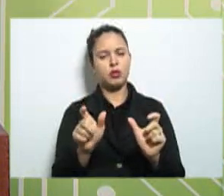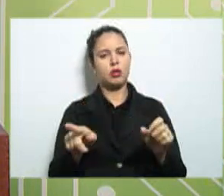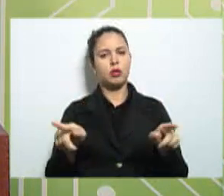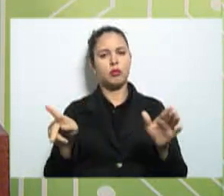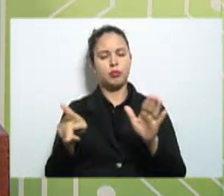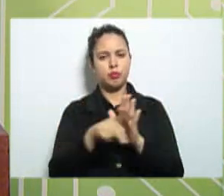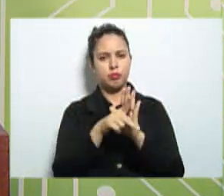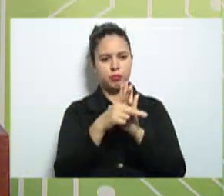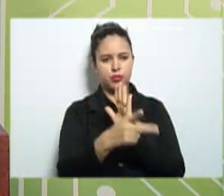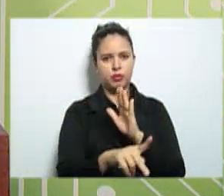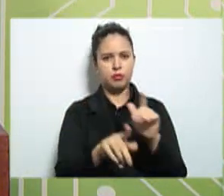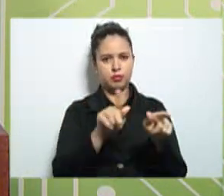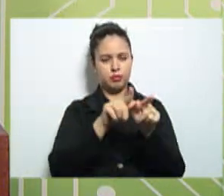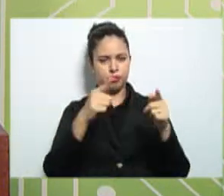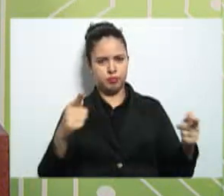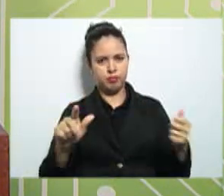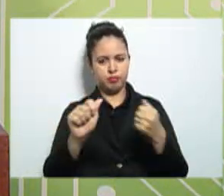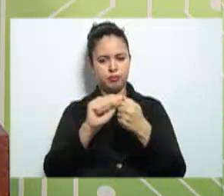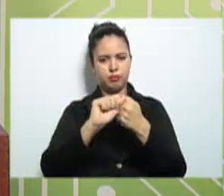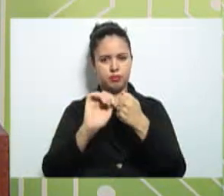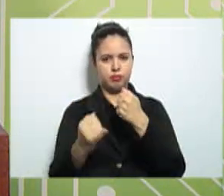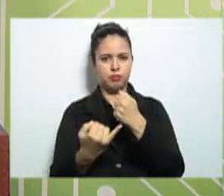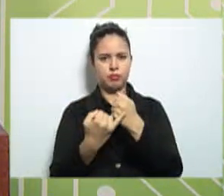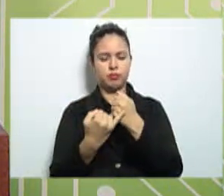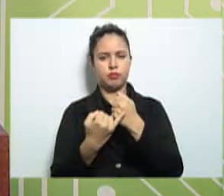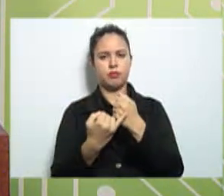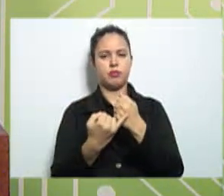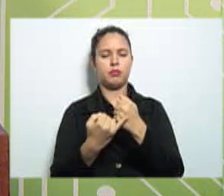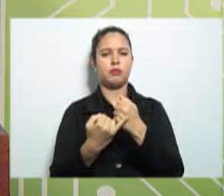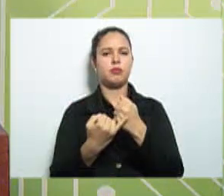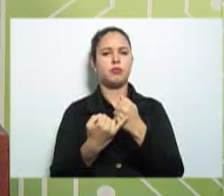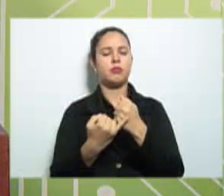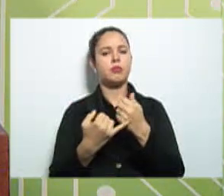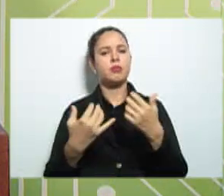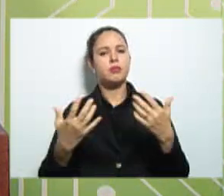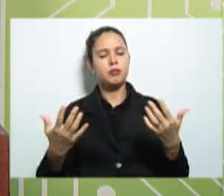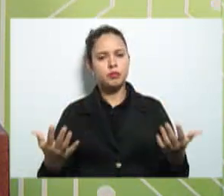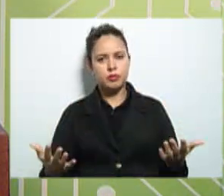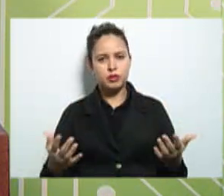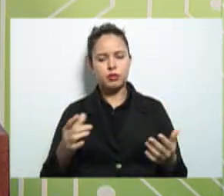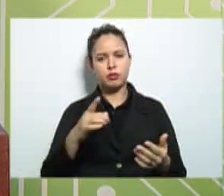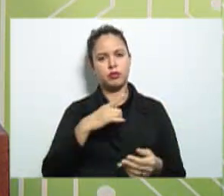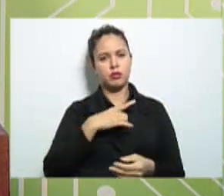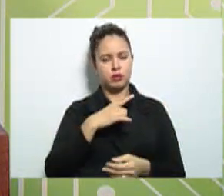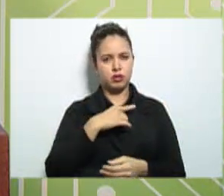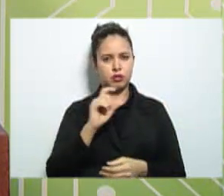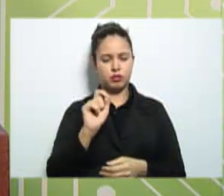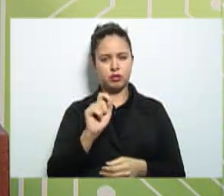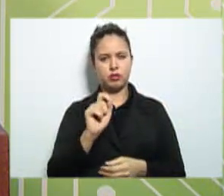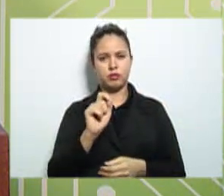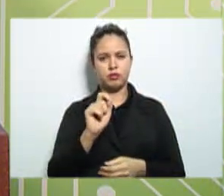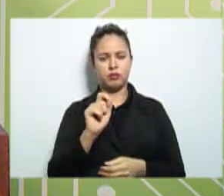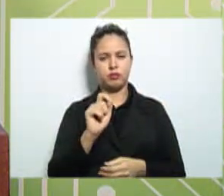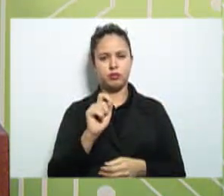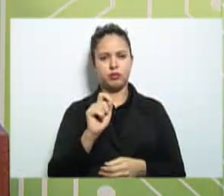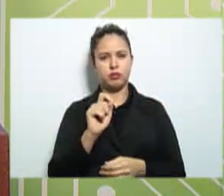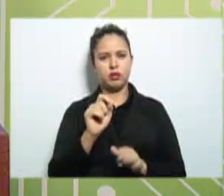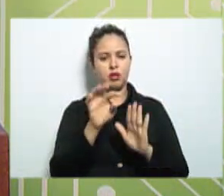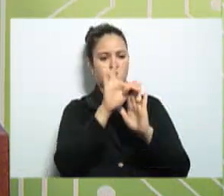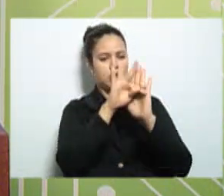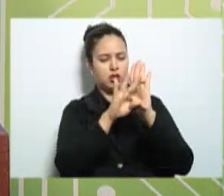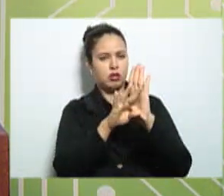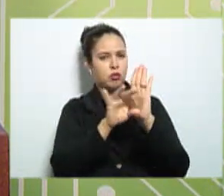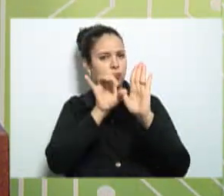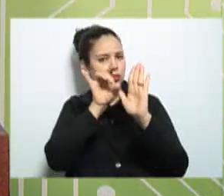de adjetivos. Dificilmente vocês vão encontrar um texto puramente descritivo, tá? Pode existir?